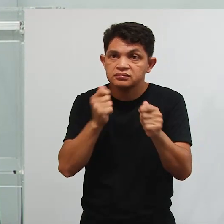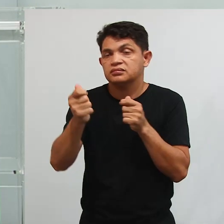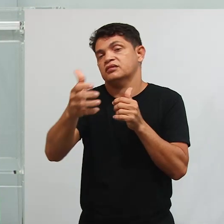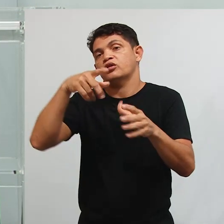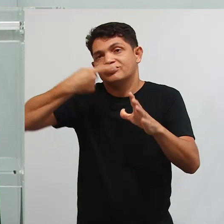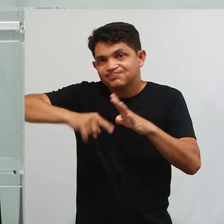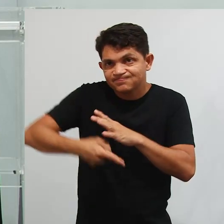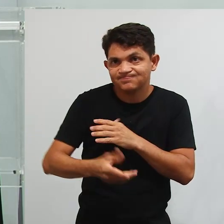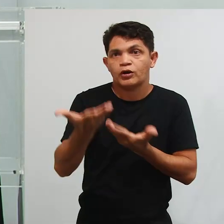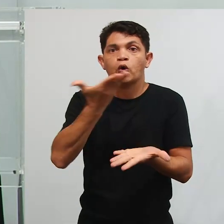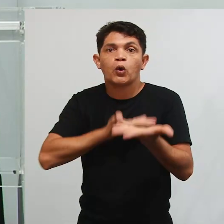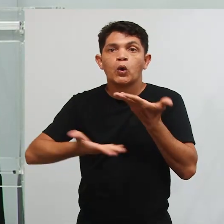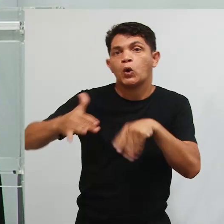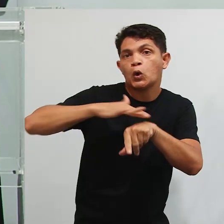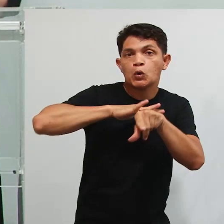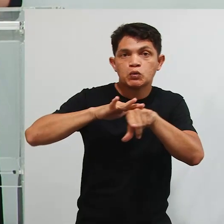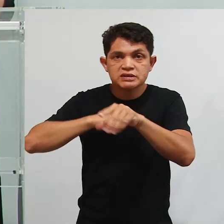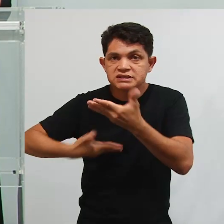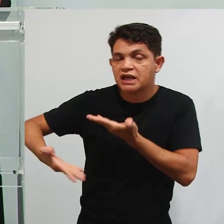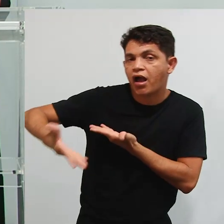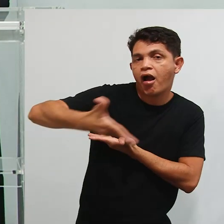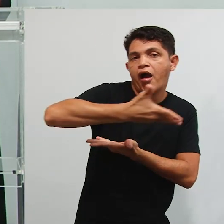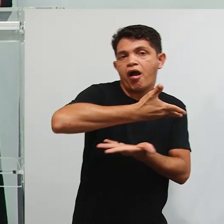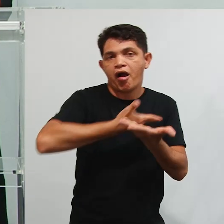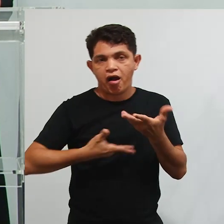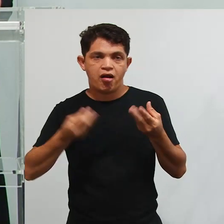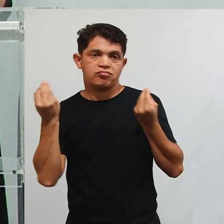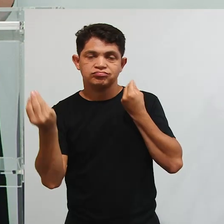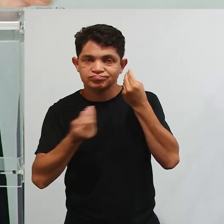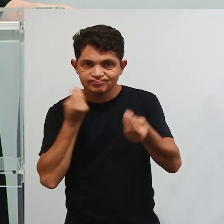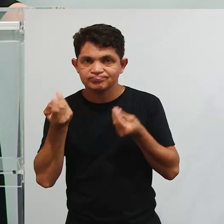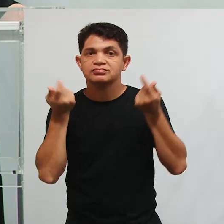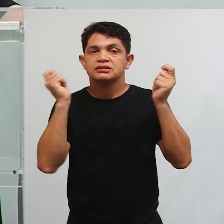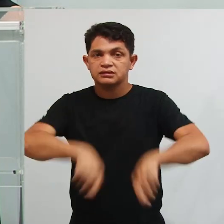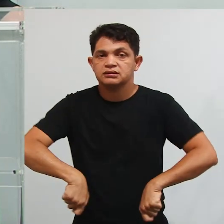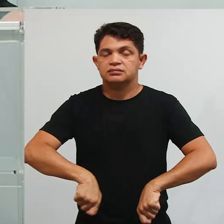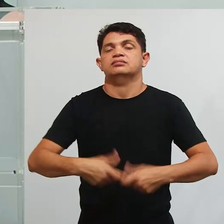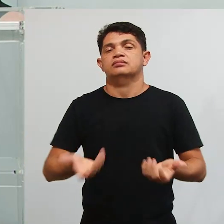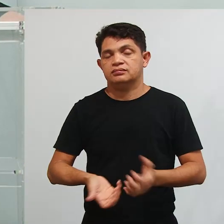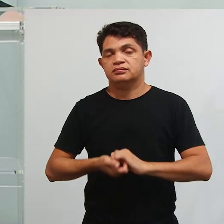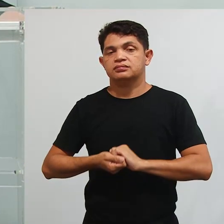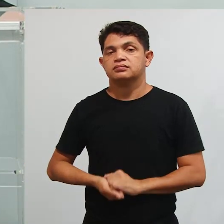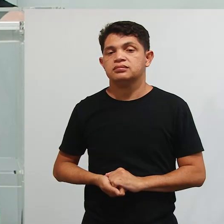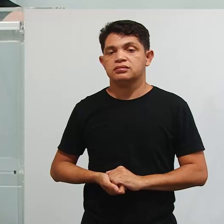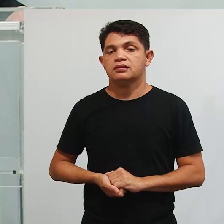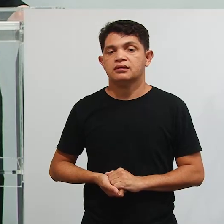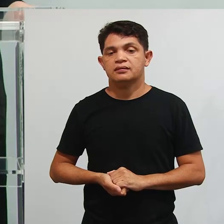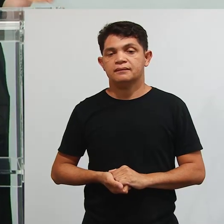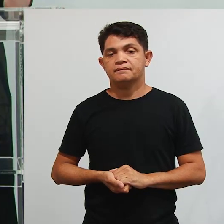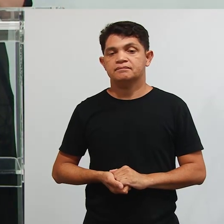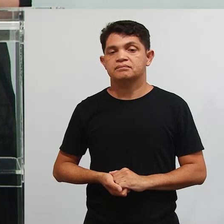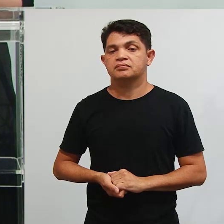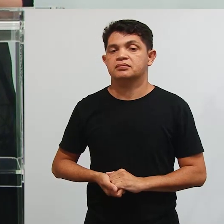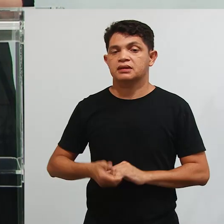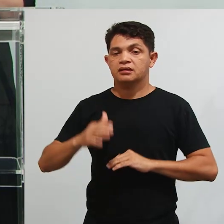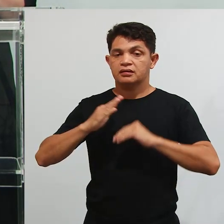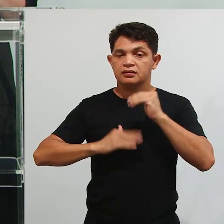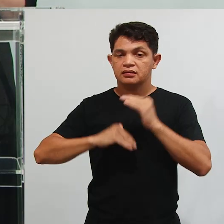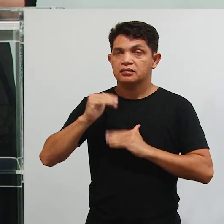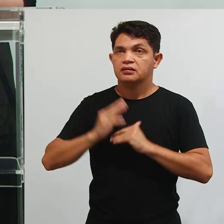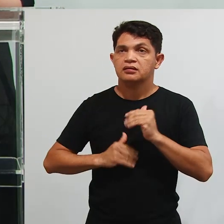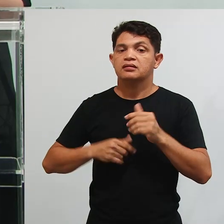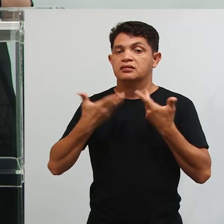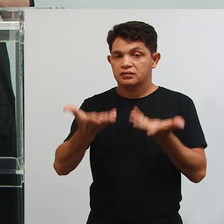entrevista com mais profundidade onde eu vou conversar e vou Obter dados mais qualitativos daquilo ali esses dados